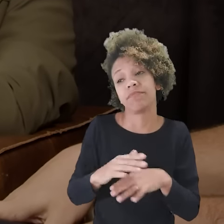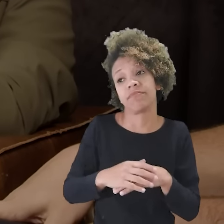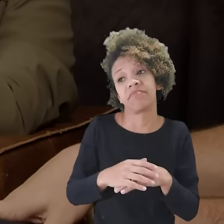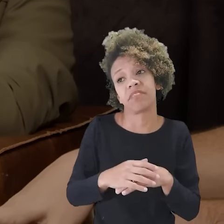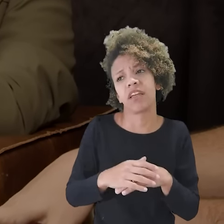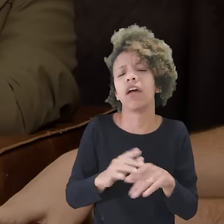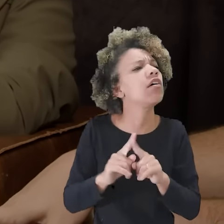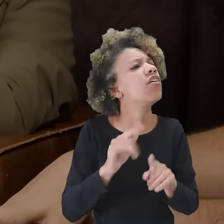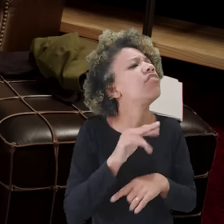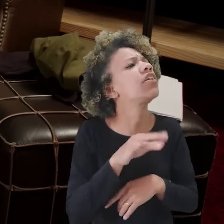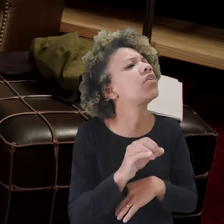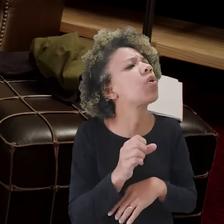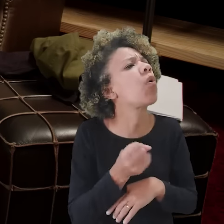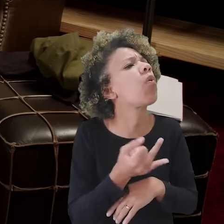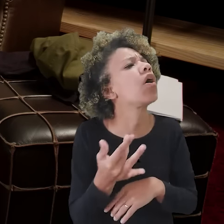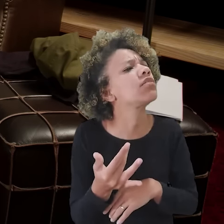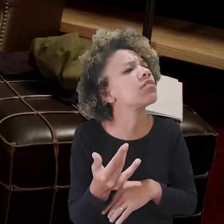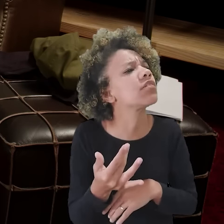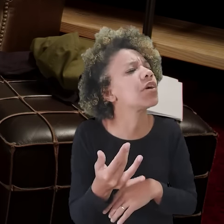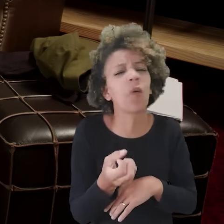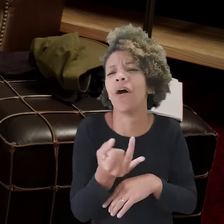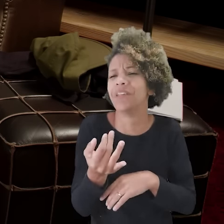todas assim quanto tempo isso aconteceu